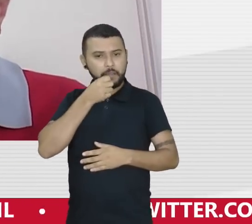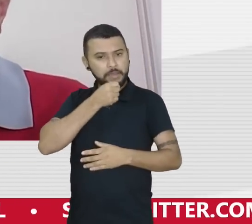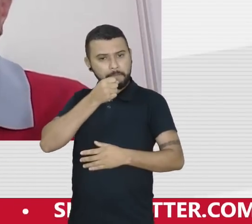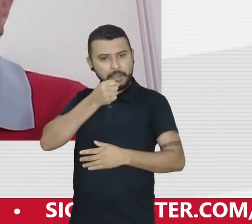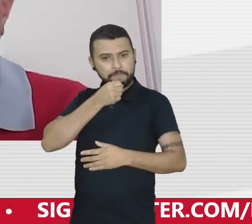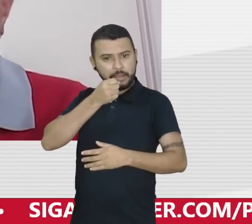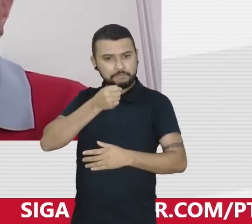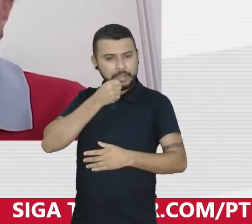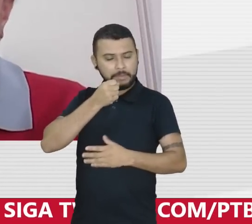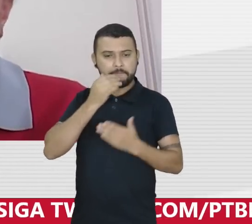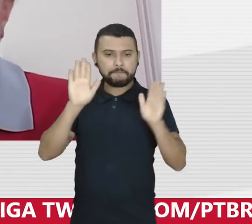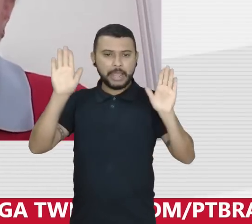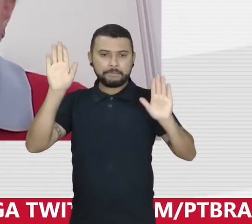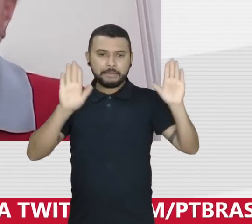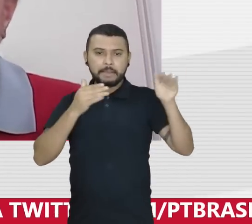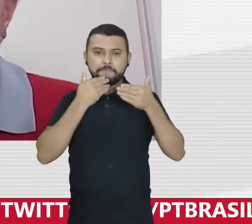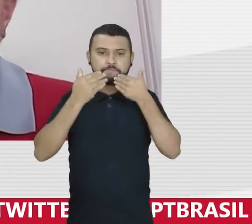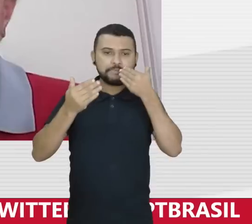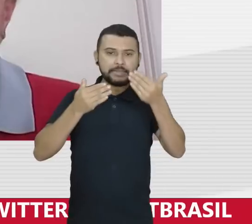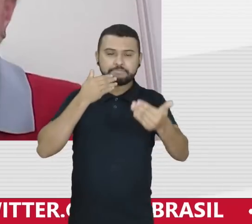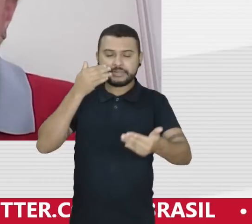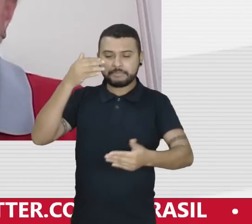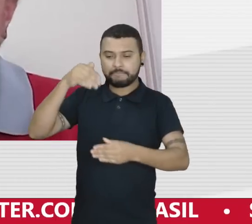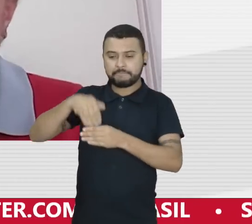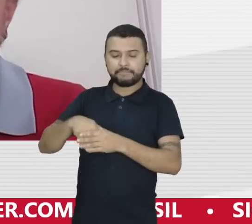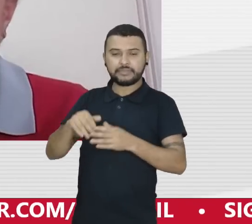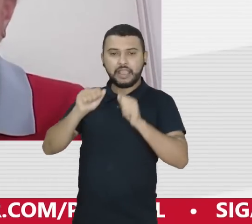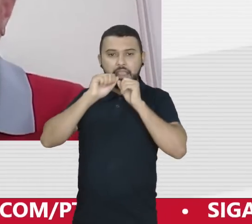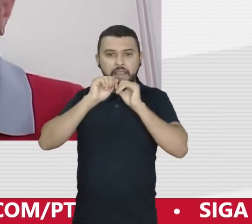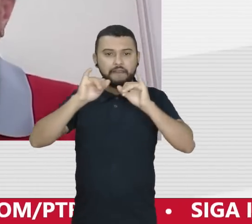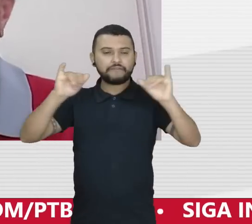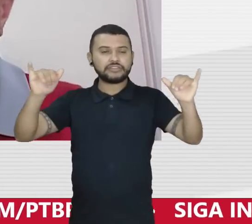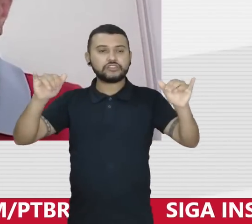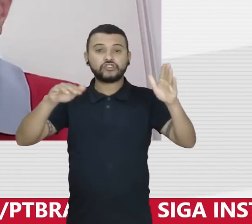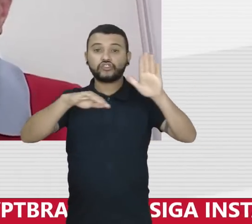porque foi isso que ele fez um pronunciamento para a sua